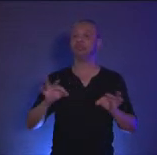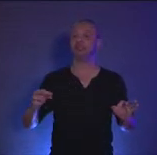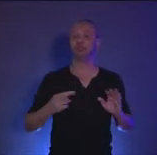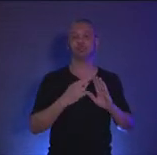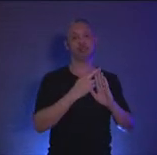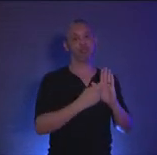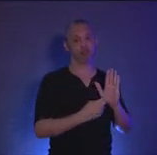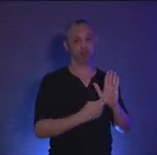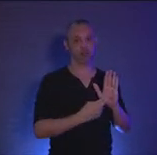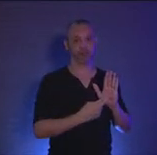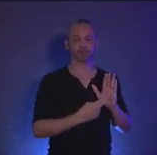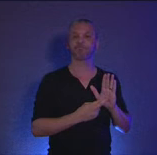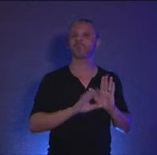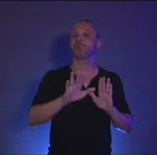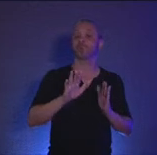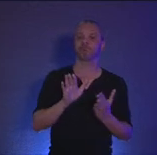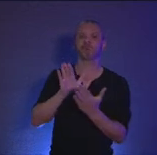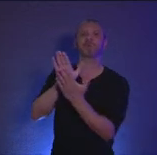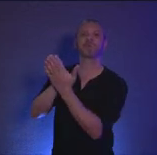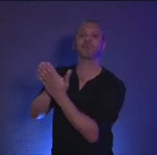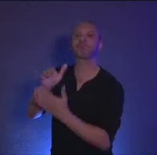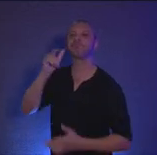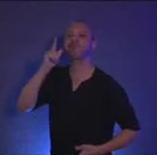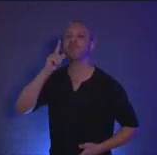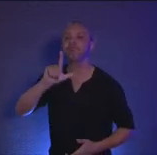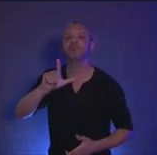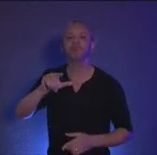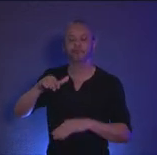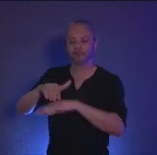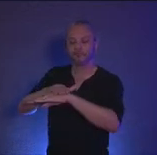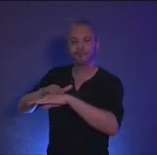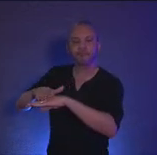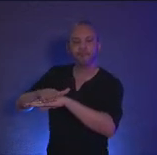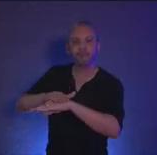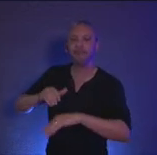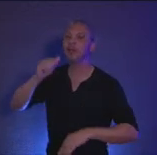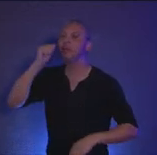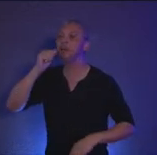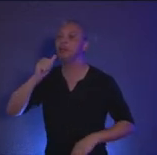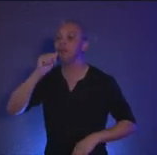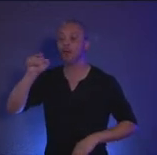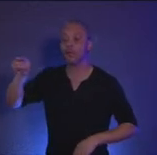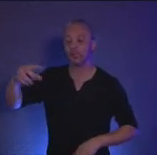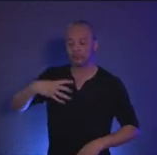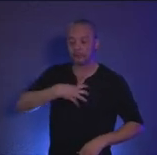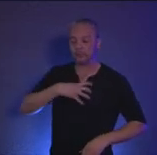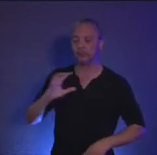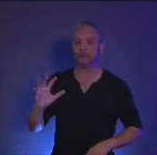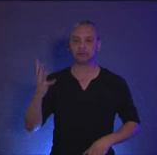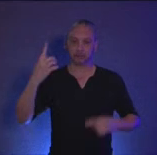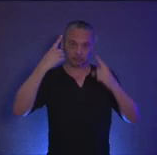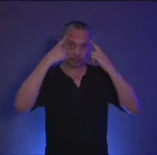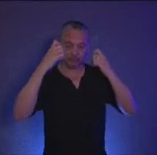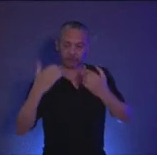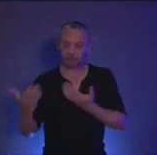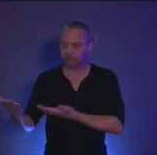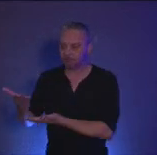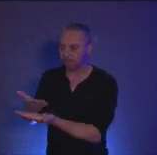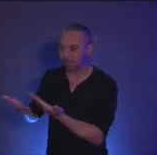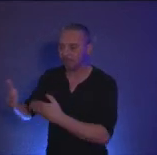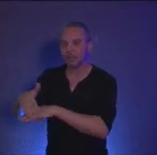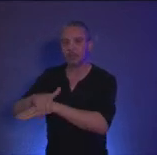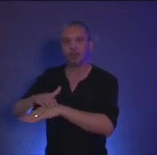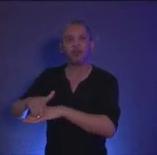tivesse conseguido falar com as pessoas, as mulheres que passaram por essa situação de violência. É humanizar